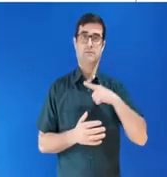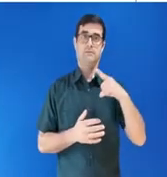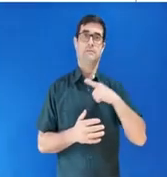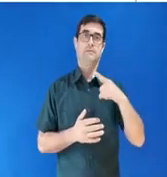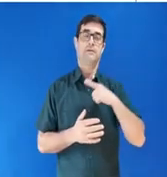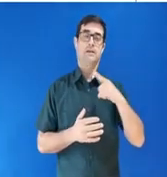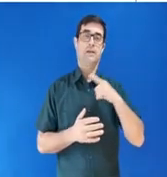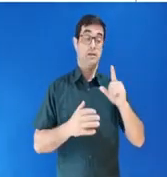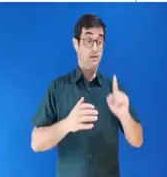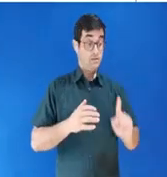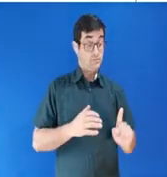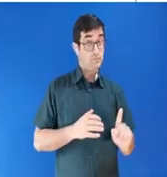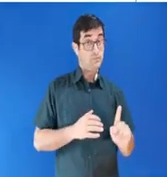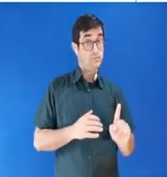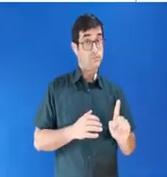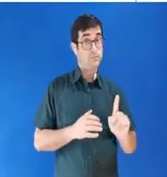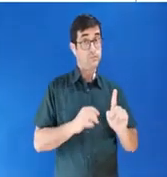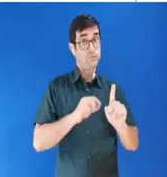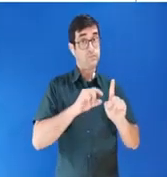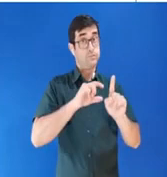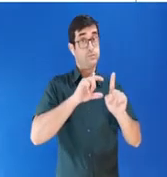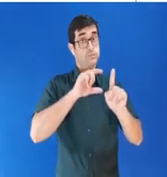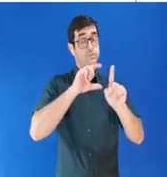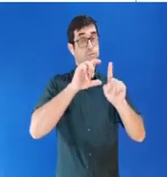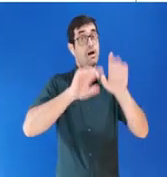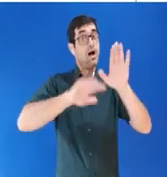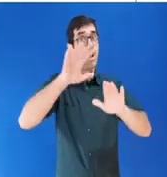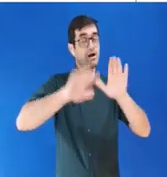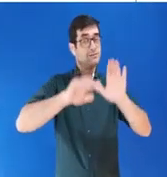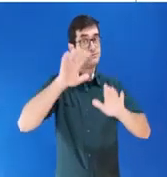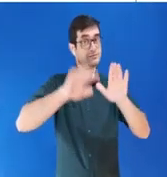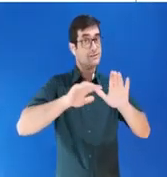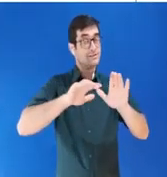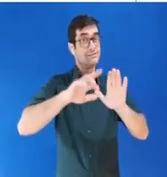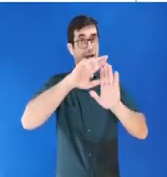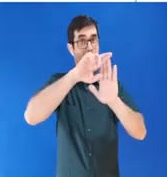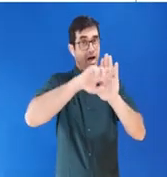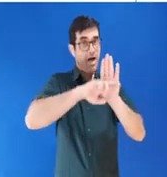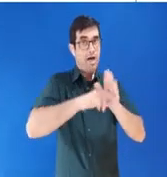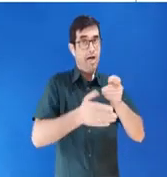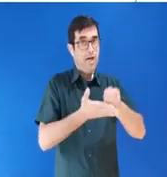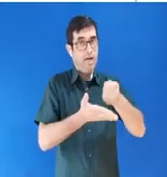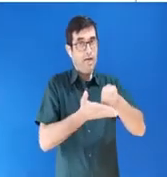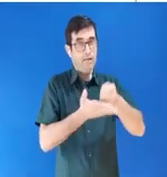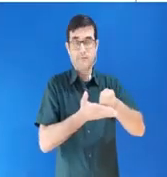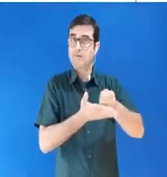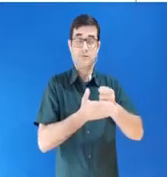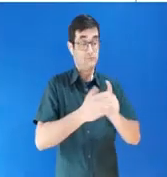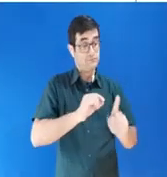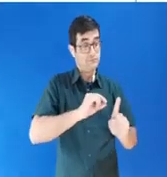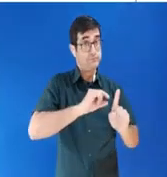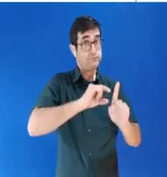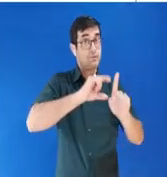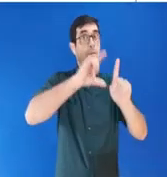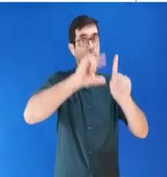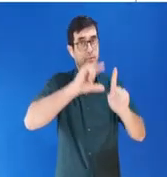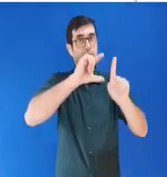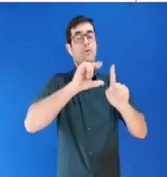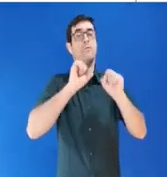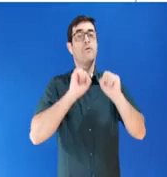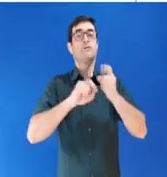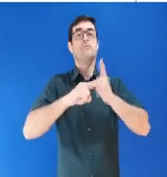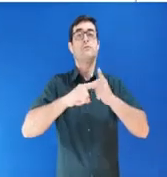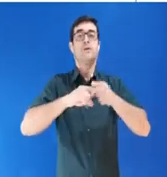para cima, mas ela não é respeitada por causa do raio. Então, aqui, se eu não soubesse